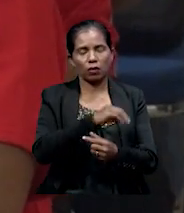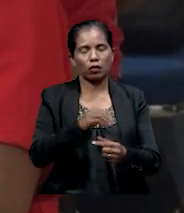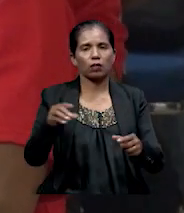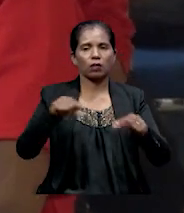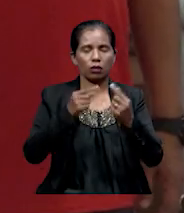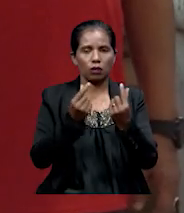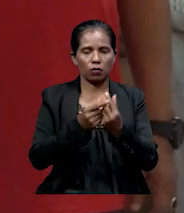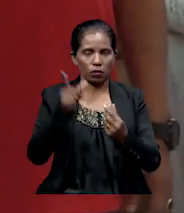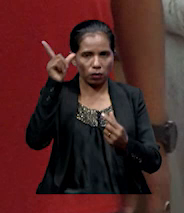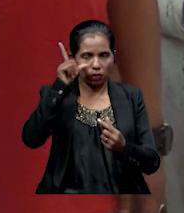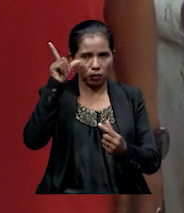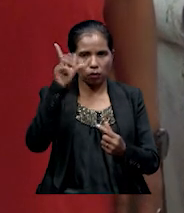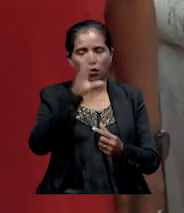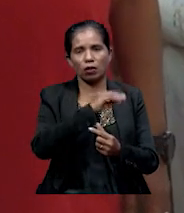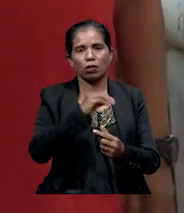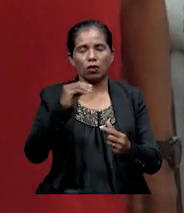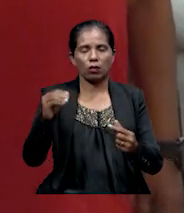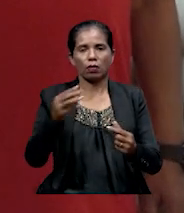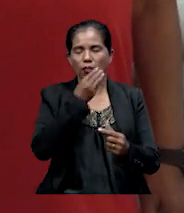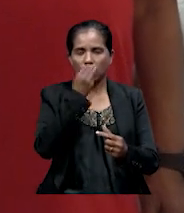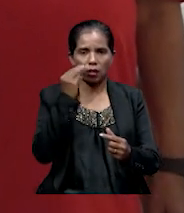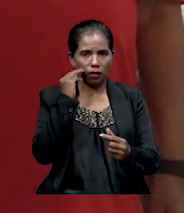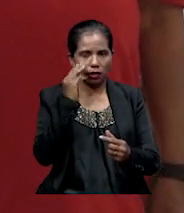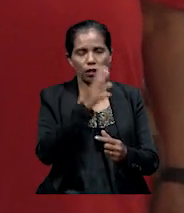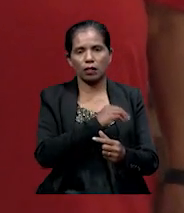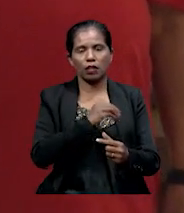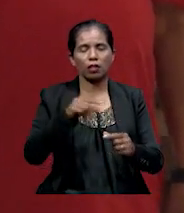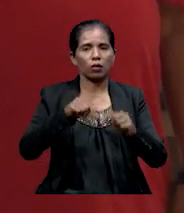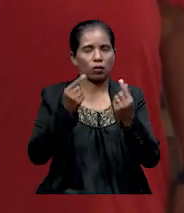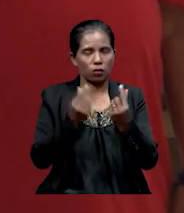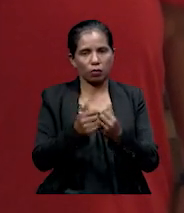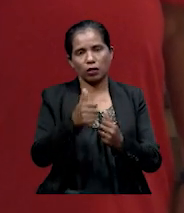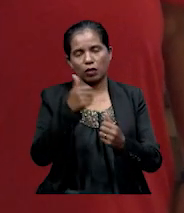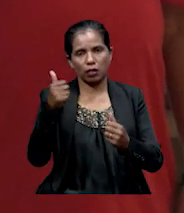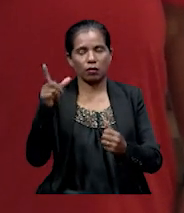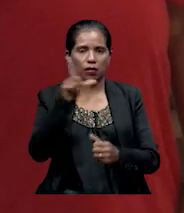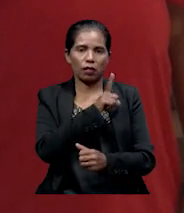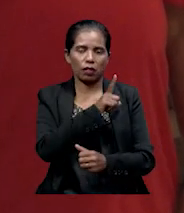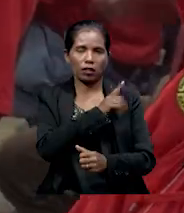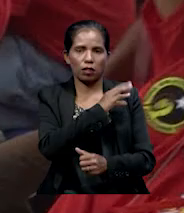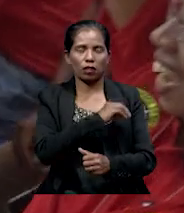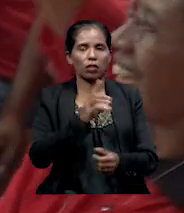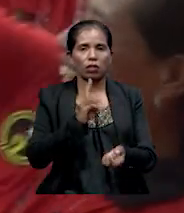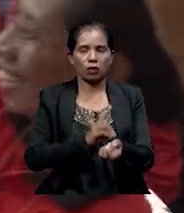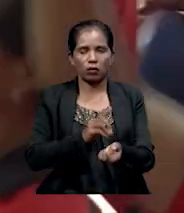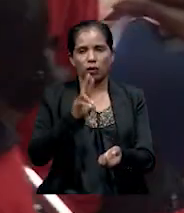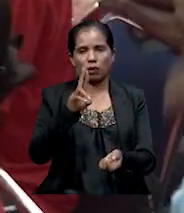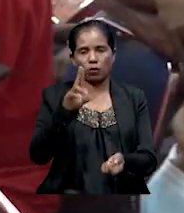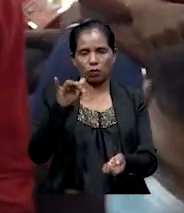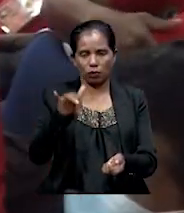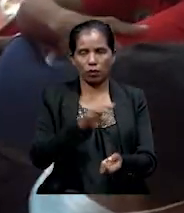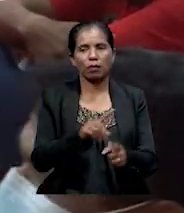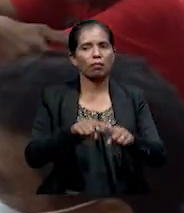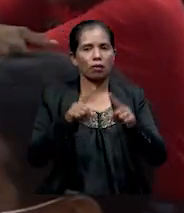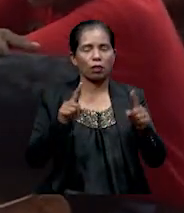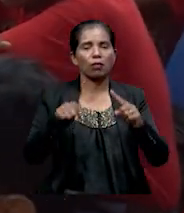pakote Francisco Guterres Lolo ho Marie Alkatiri no pakote ida seluk lerenan timur ho Rui Maria de Arauzu. Mai be wan